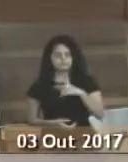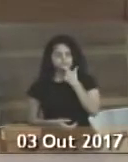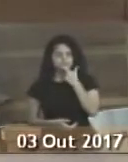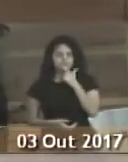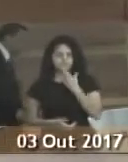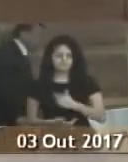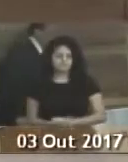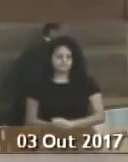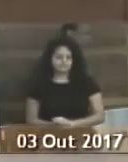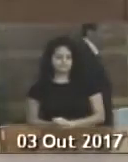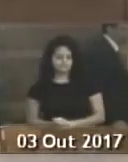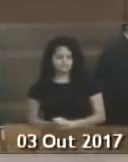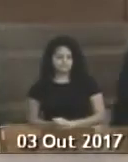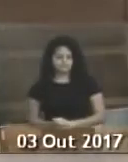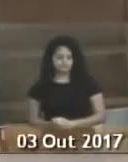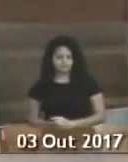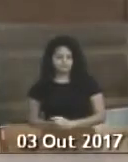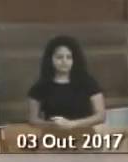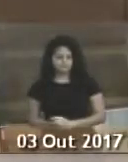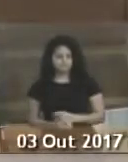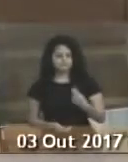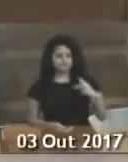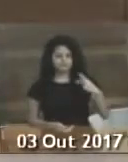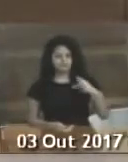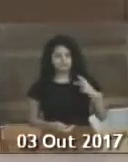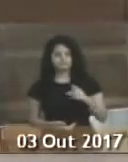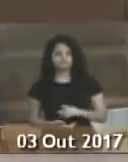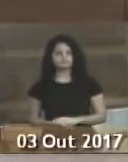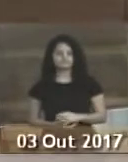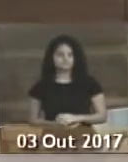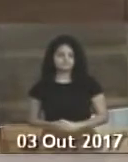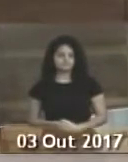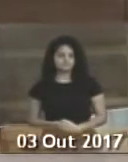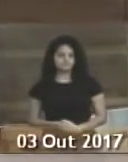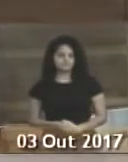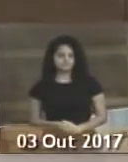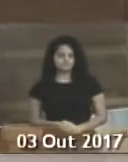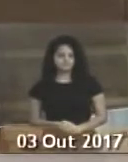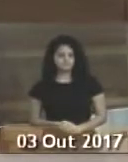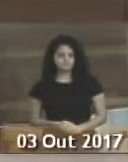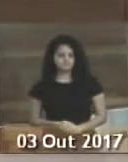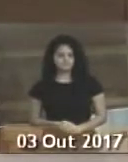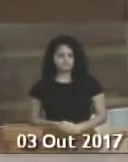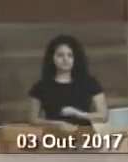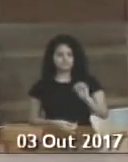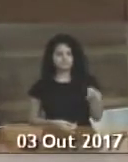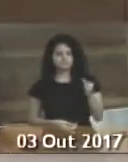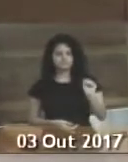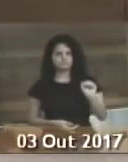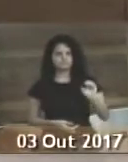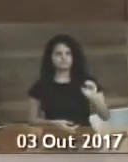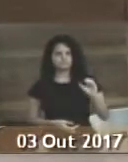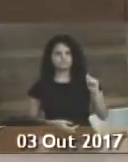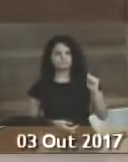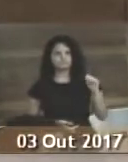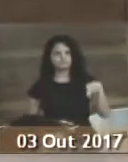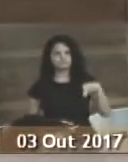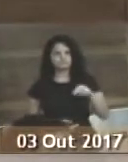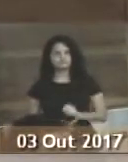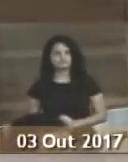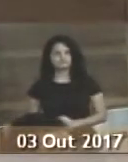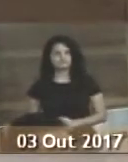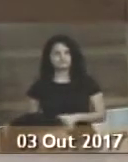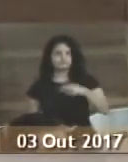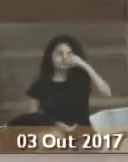vos fala, Elin Hélio Severino de Azevedo, o Elin do Sindicato, Jean Carlos de Almeida, o Jean, Leandro da Silva Oliveira, o